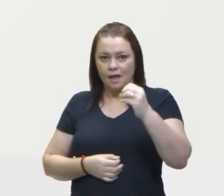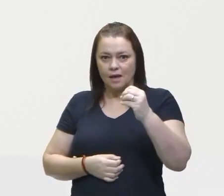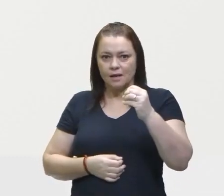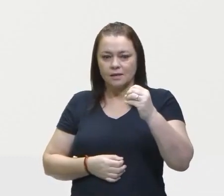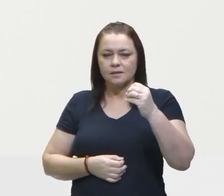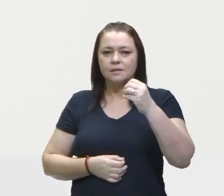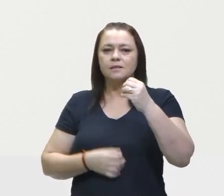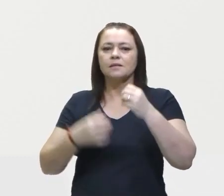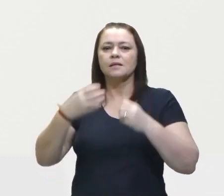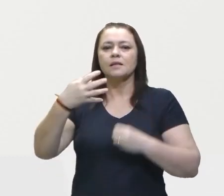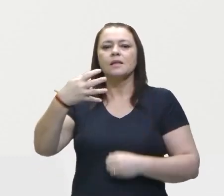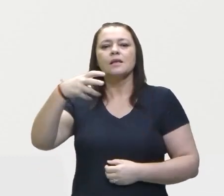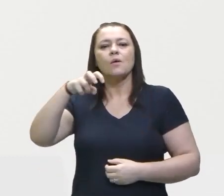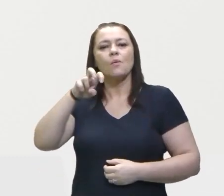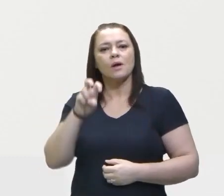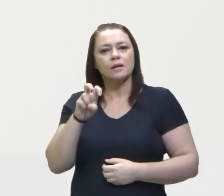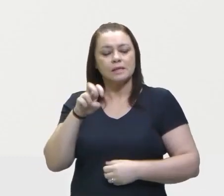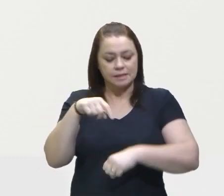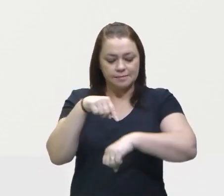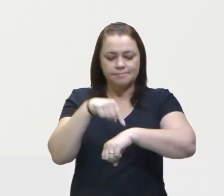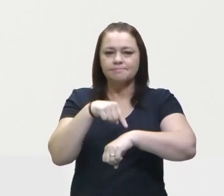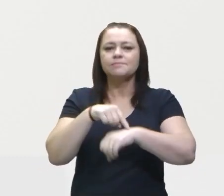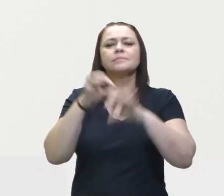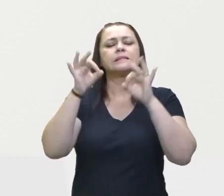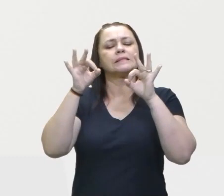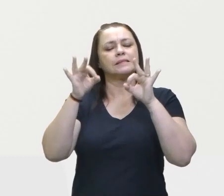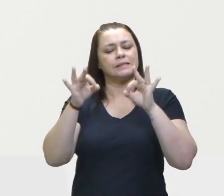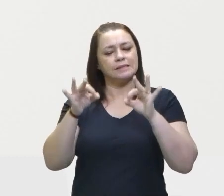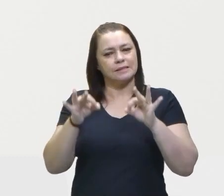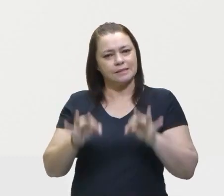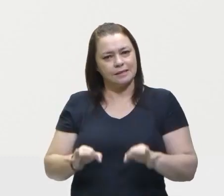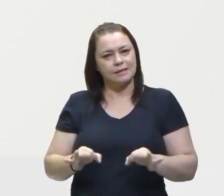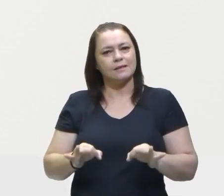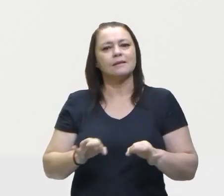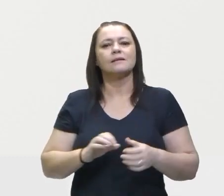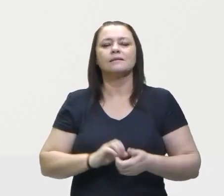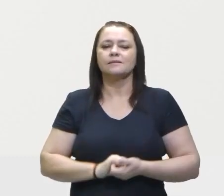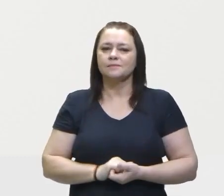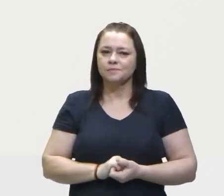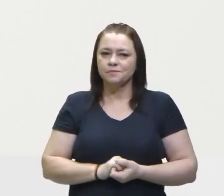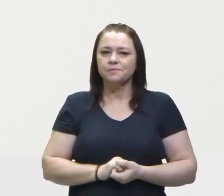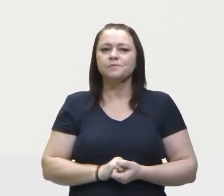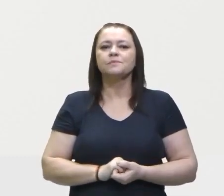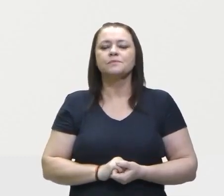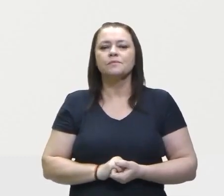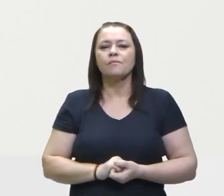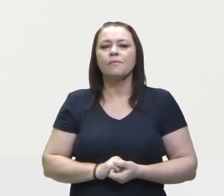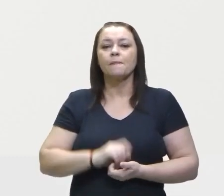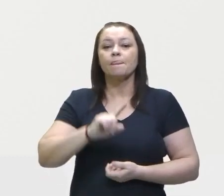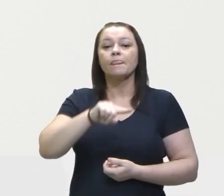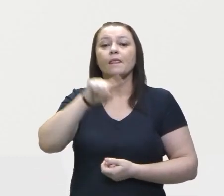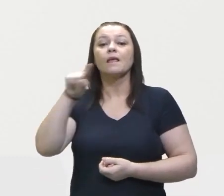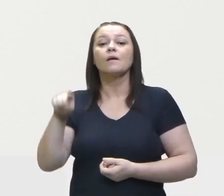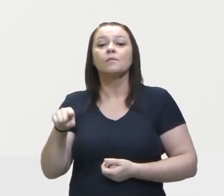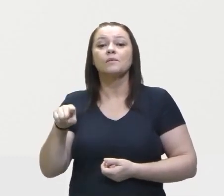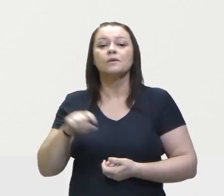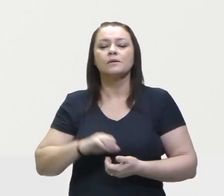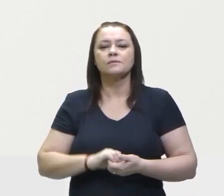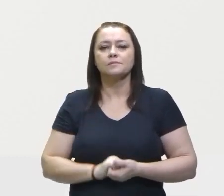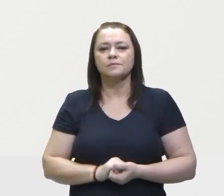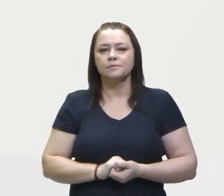10h45, 10h45, certíssimo, 10h45. Vamos para o próximo relógio?